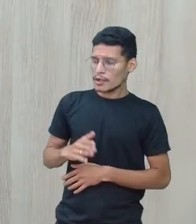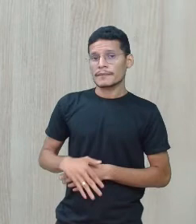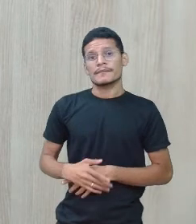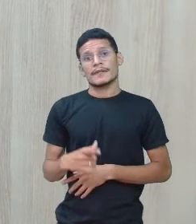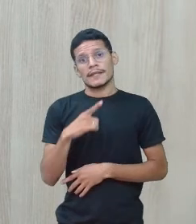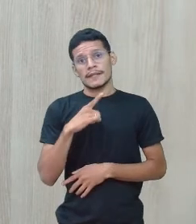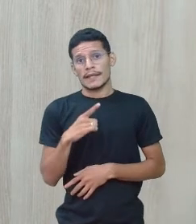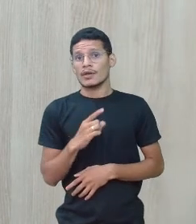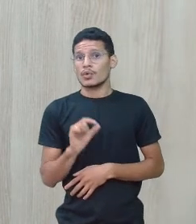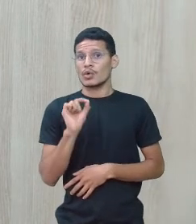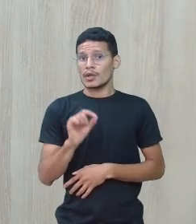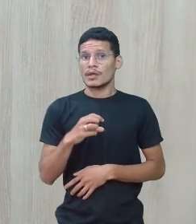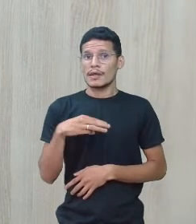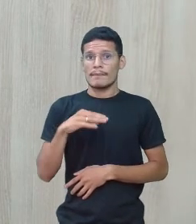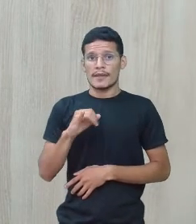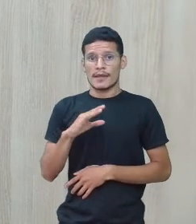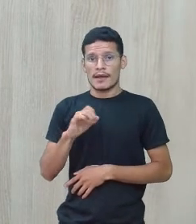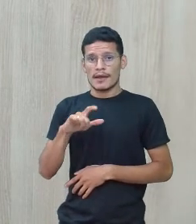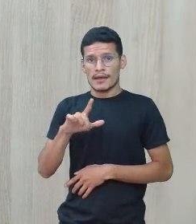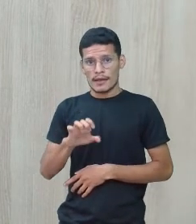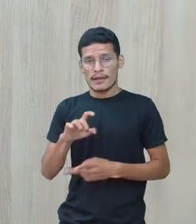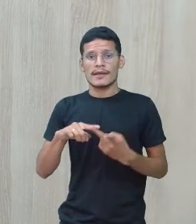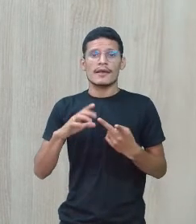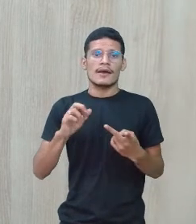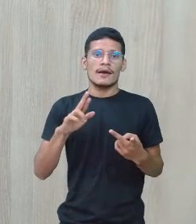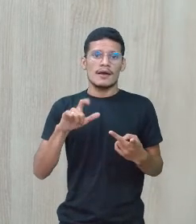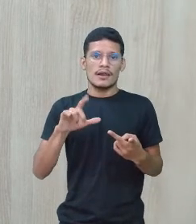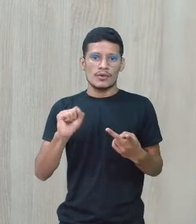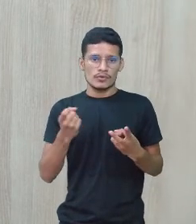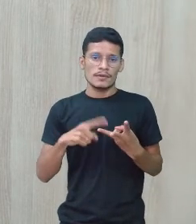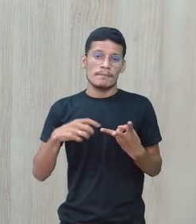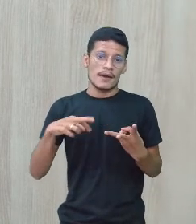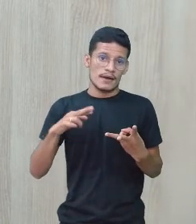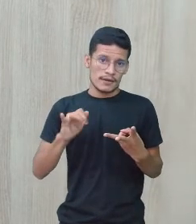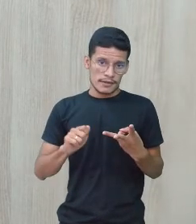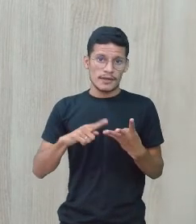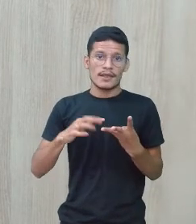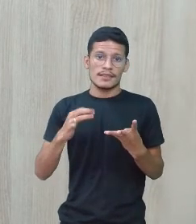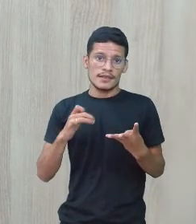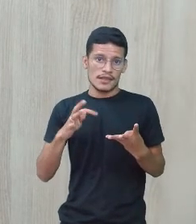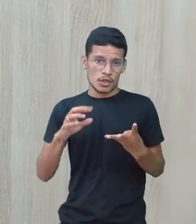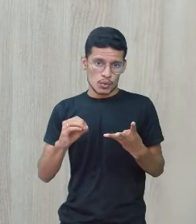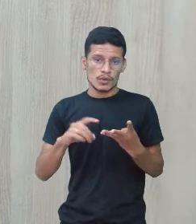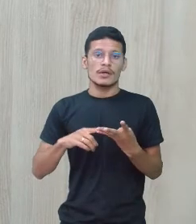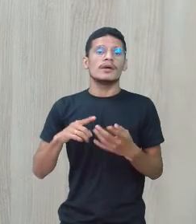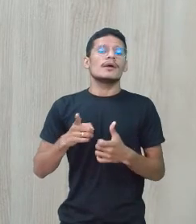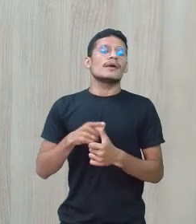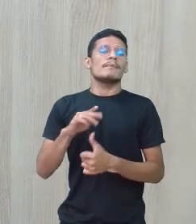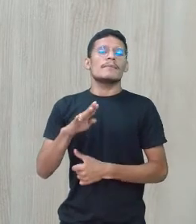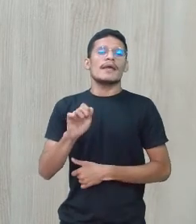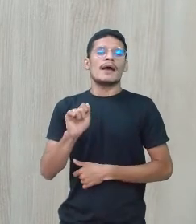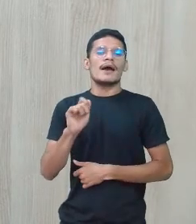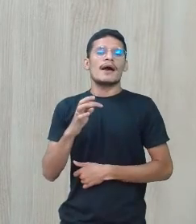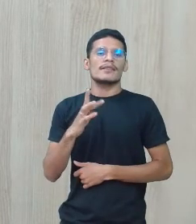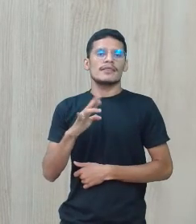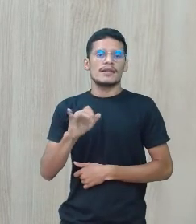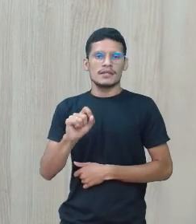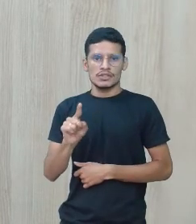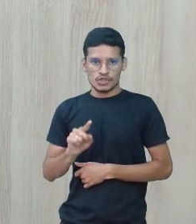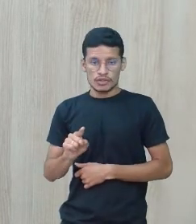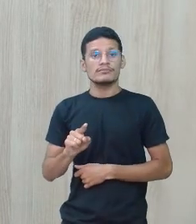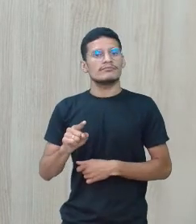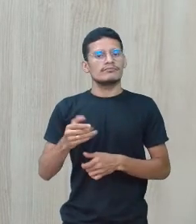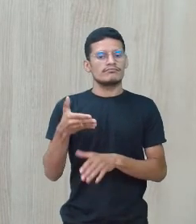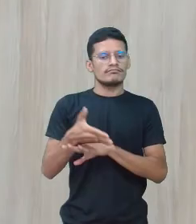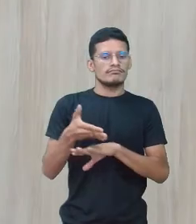Temos aqui Micaele, Carlos, Maria, Tito, Beatriz, interagindo aqui na aula. Que